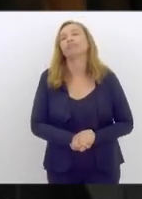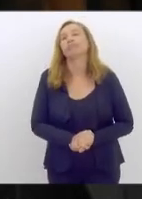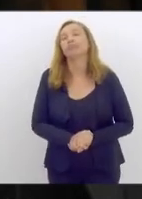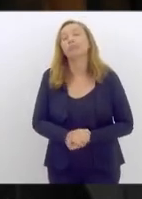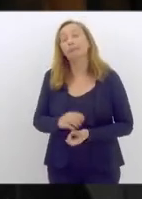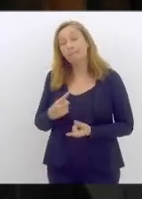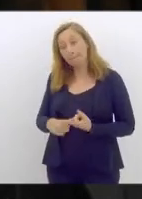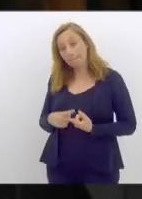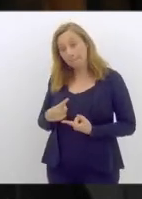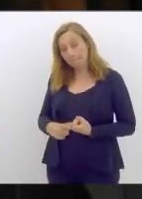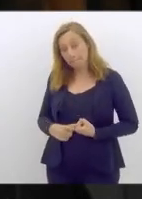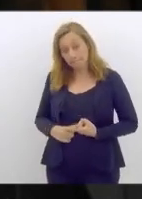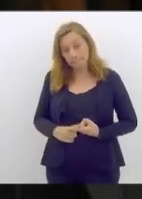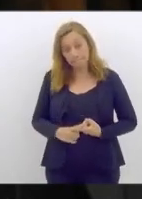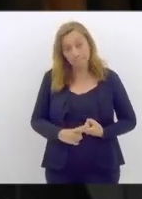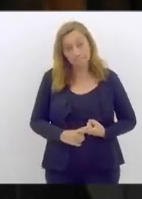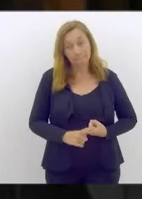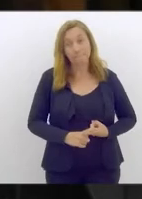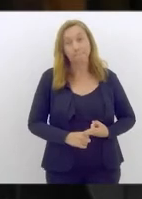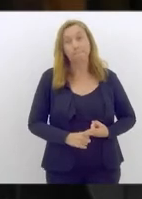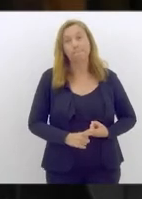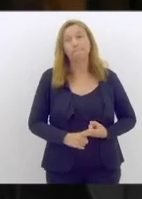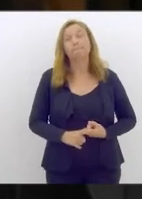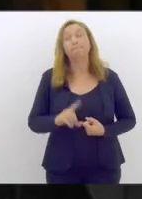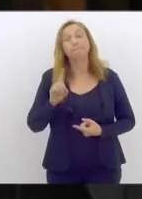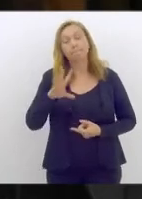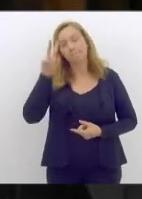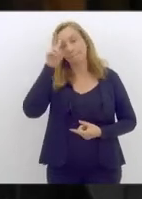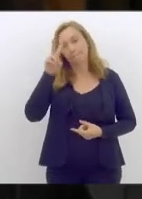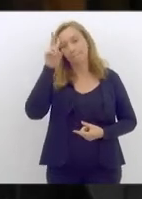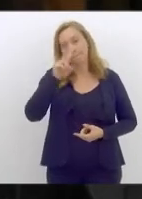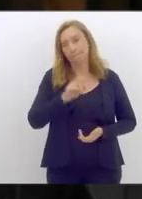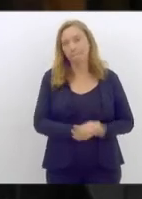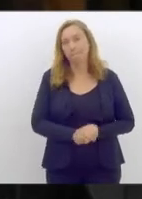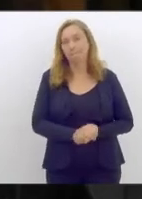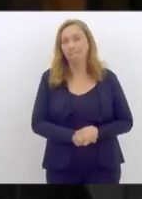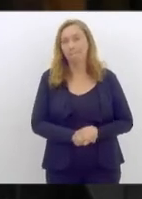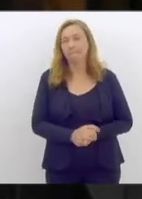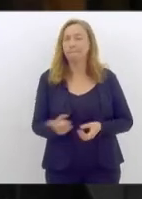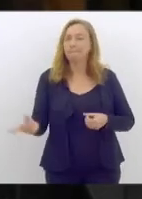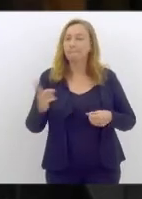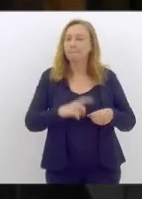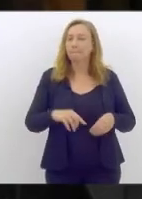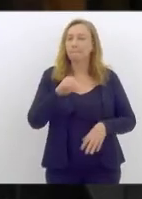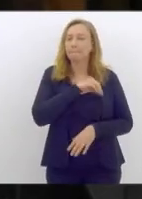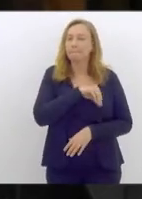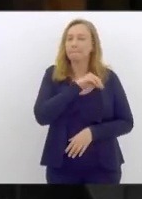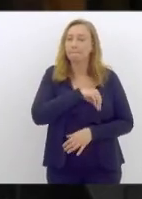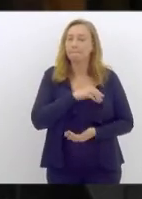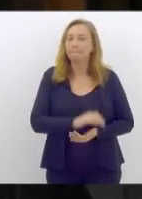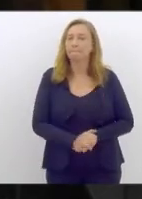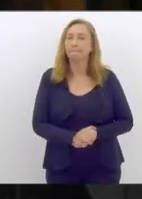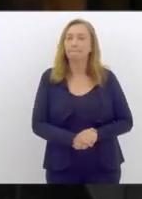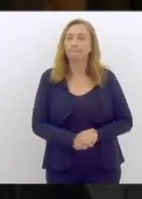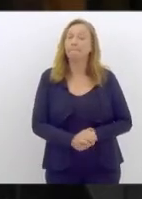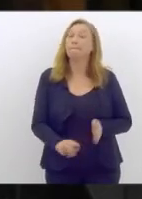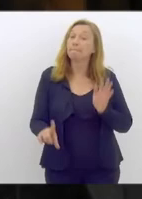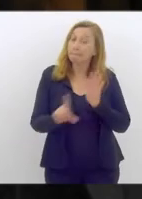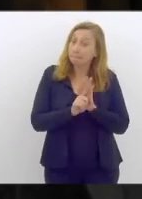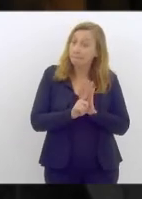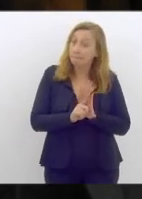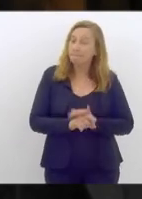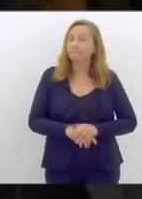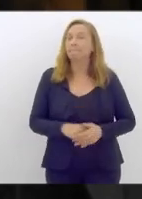porque só para lembrar que esta reposição salarial por lei